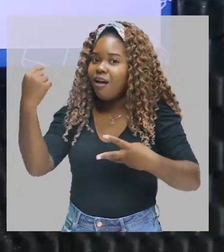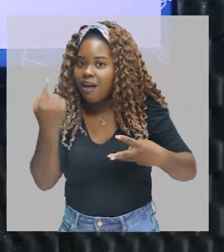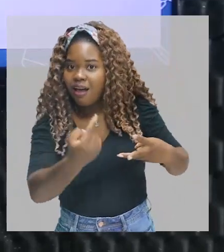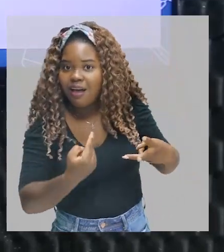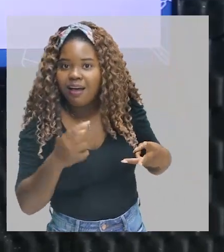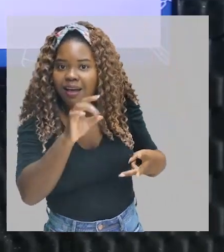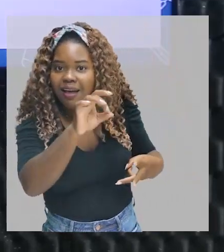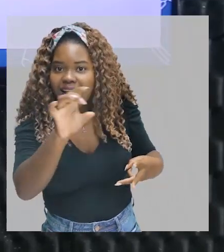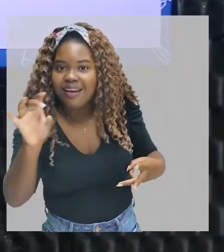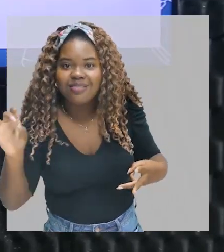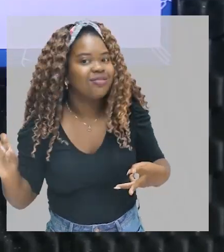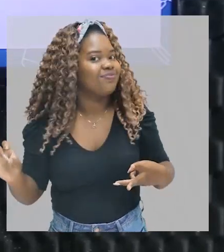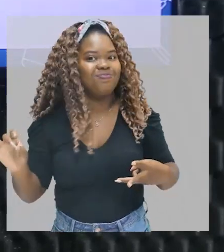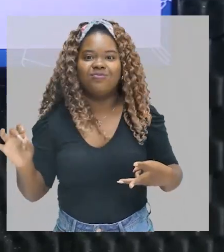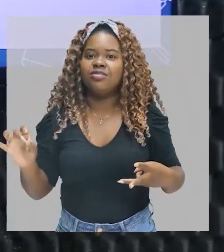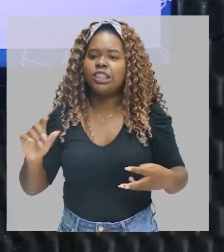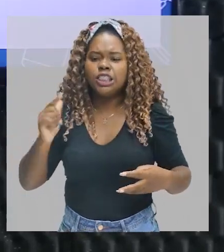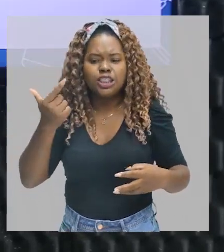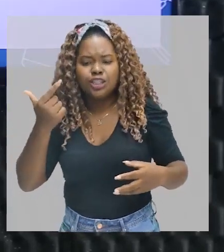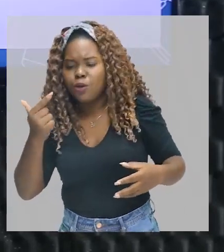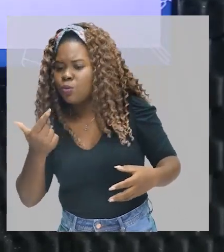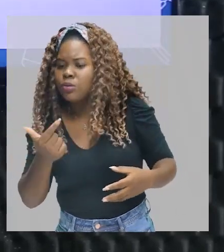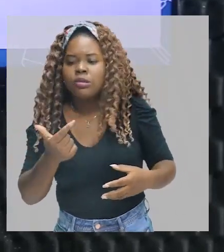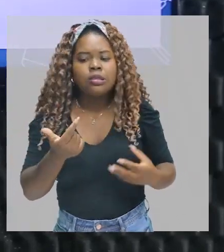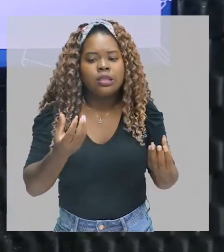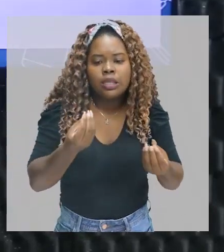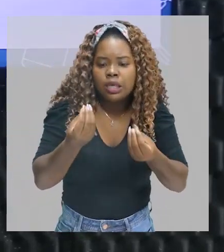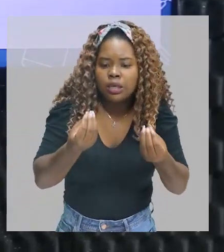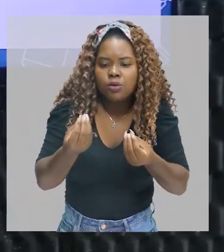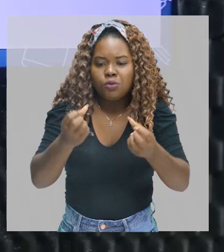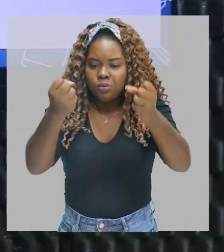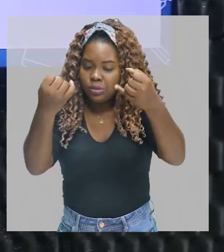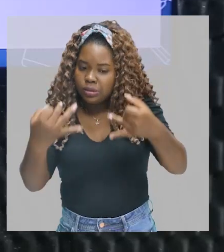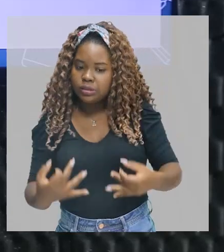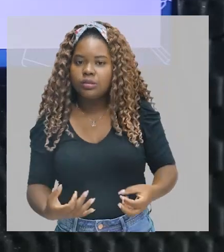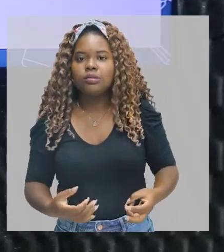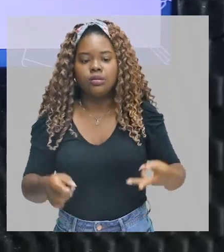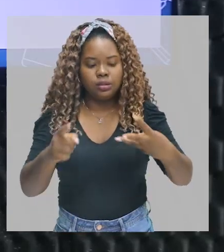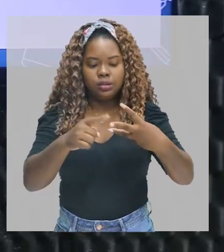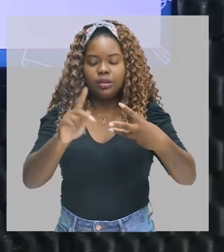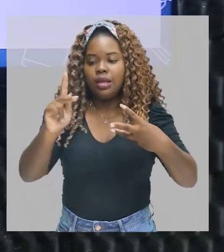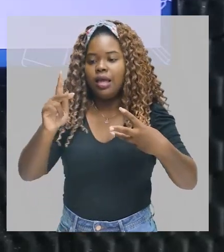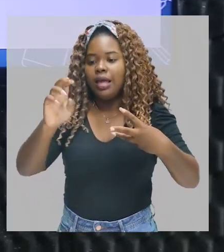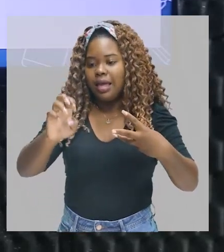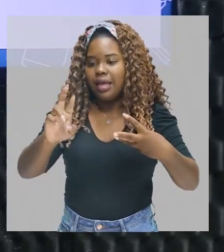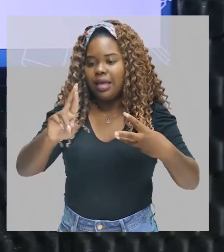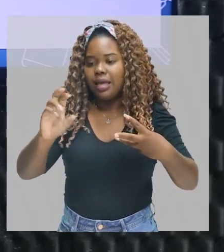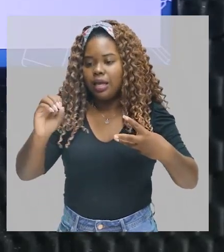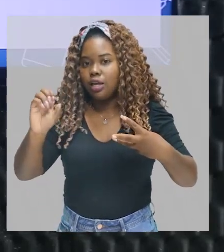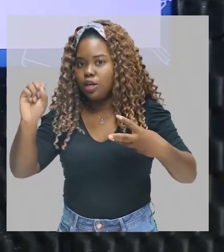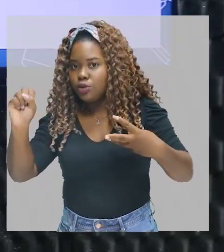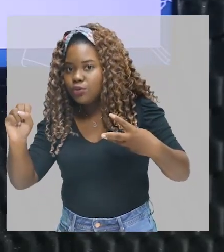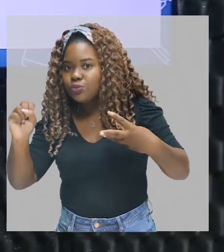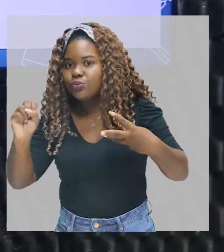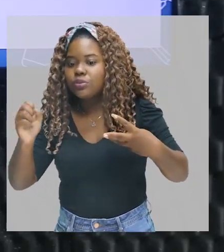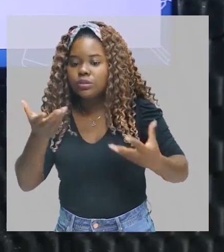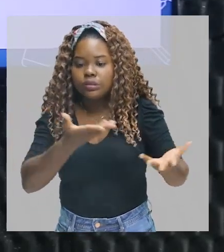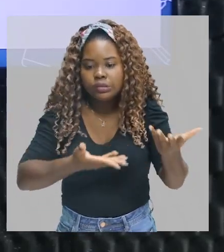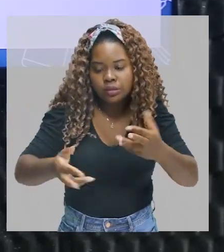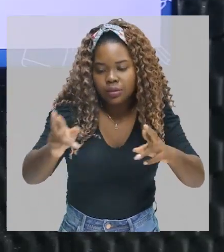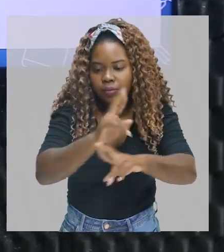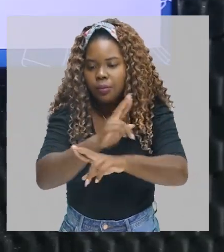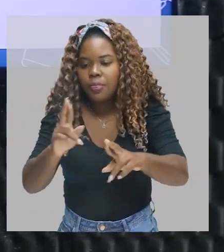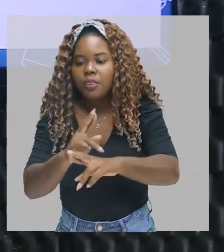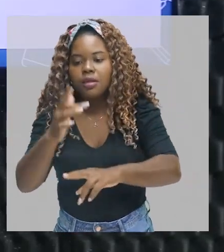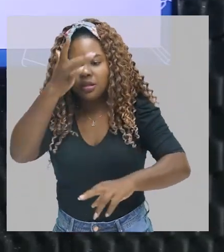é imensurável. Nós temos o amor eros, que é esse que nós desenvolvemos entre os casais,